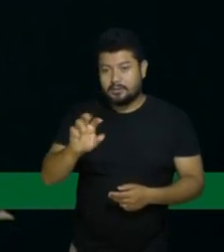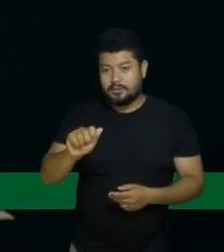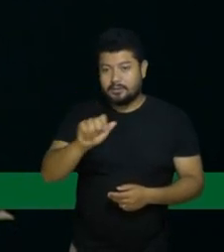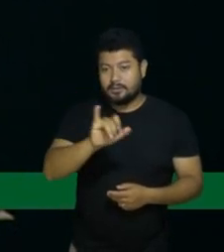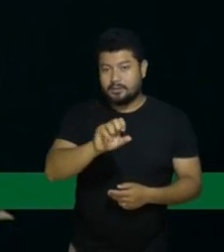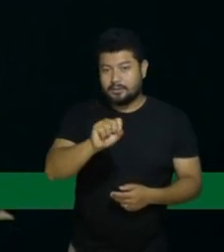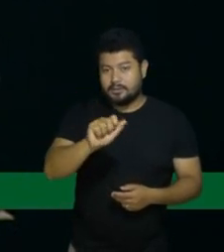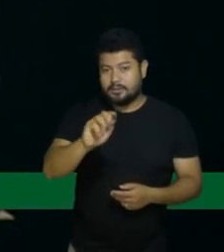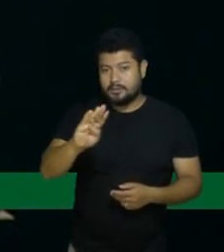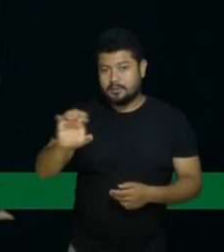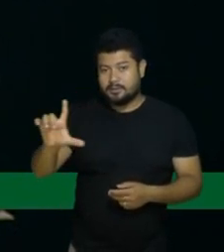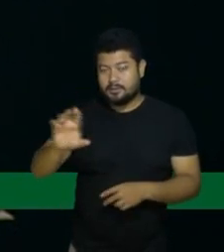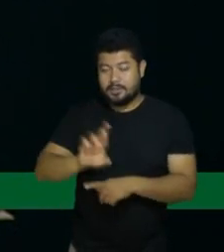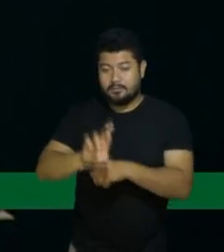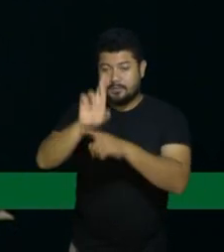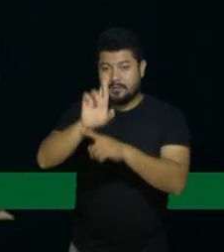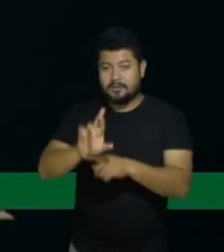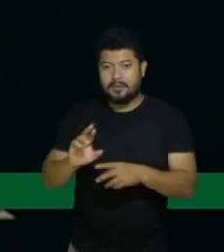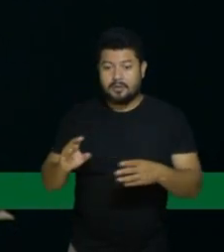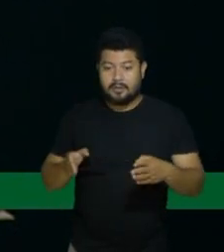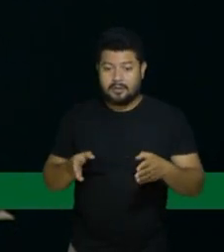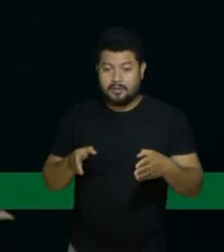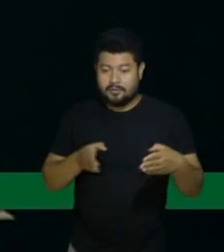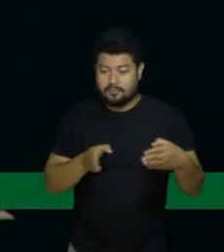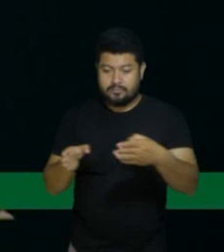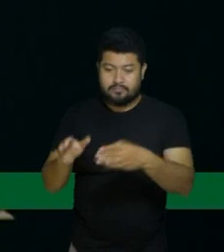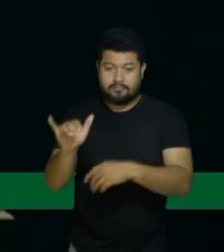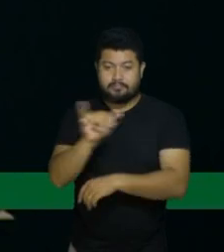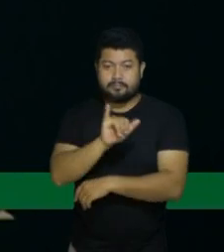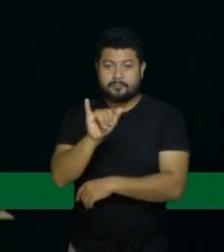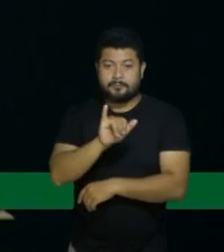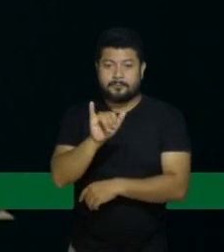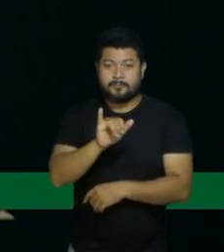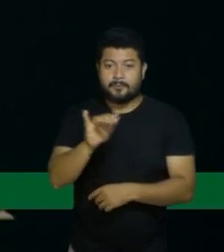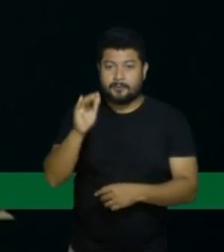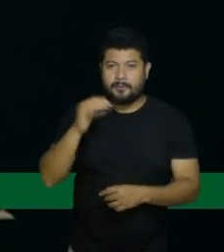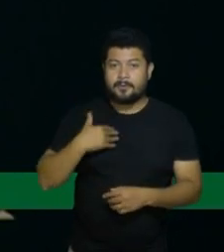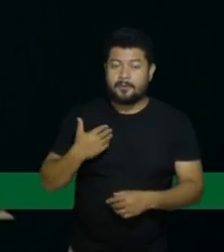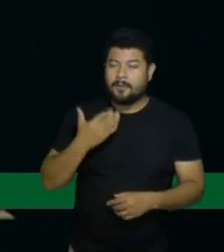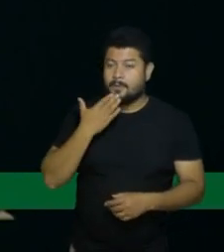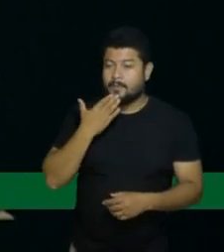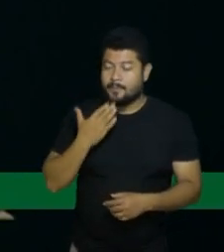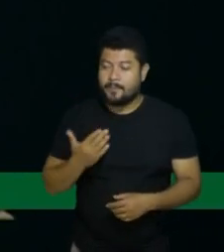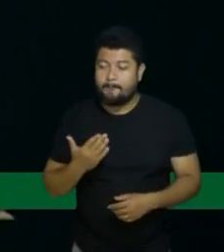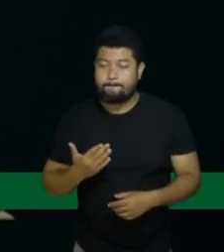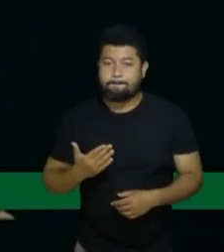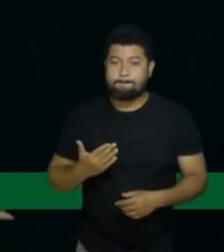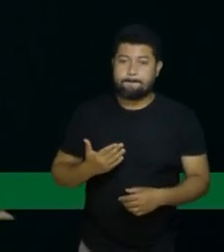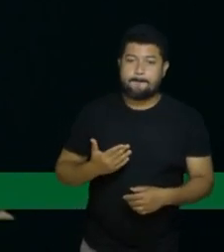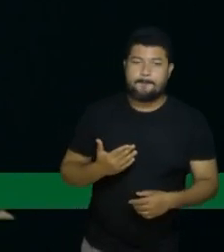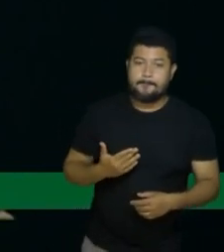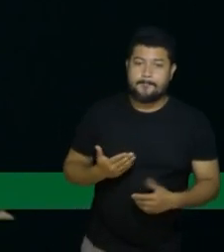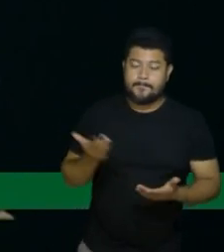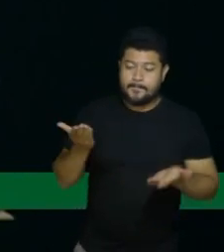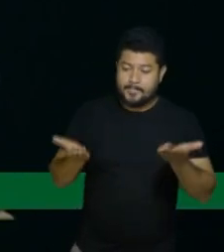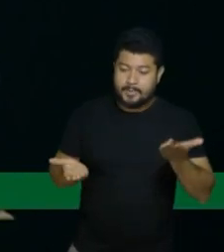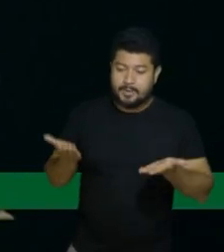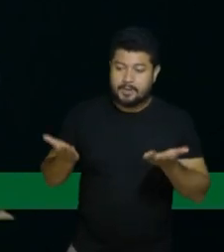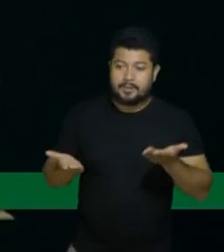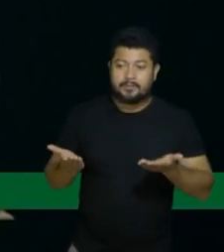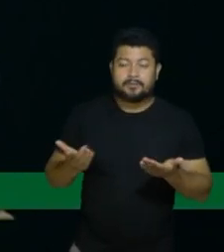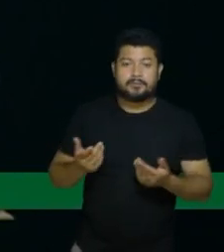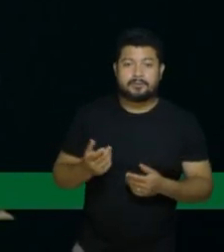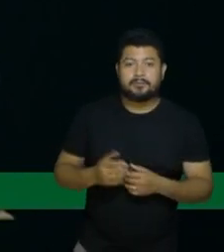do Vale do Itajaí que já estão sabendo do nosso pleito de equilíbrio do que nós temos em